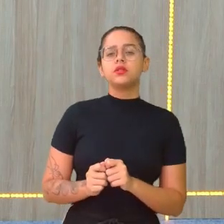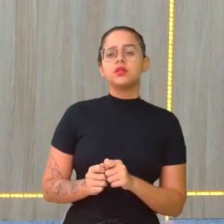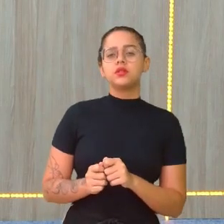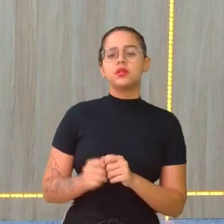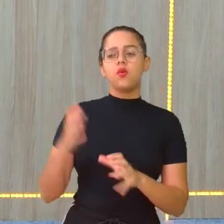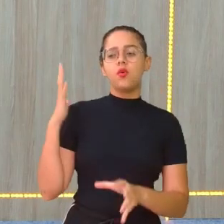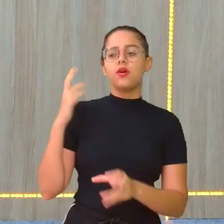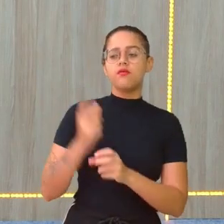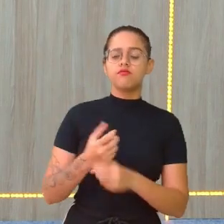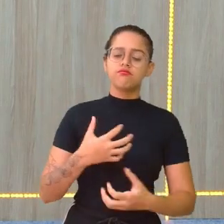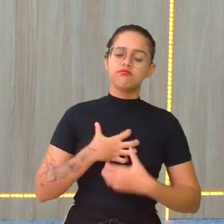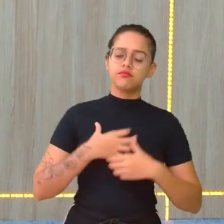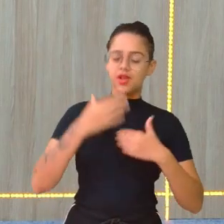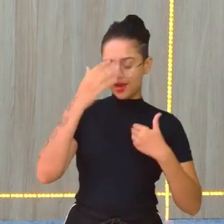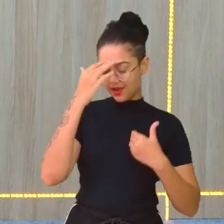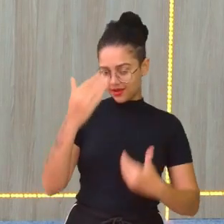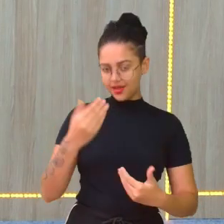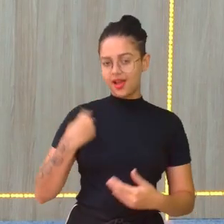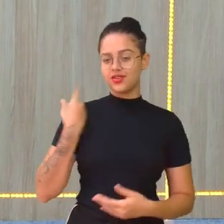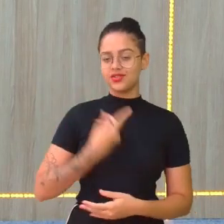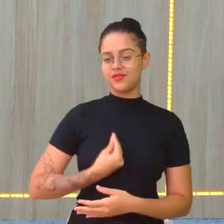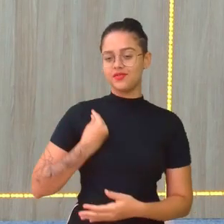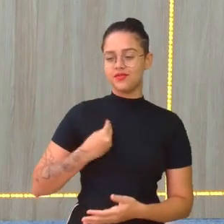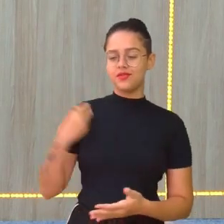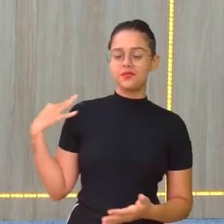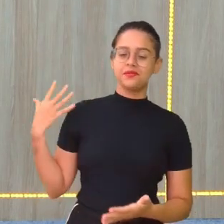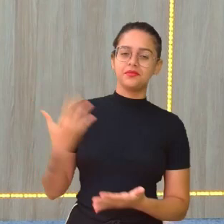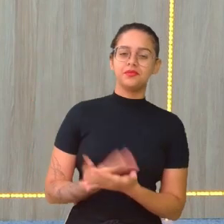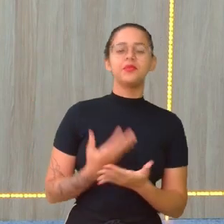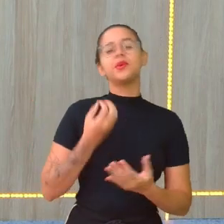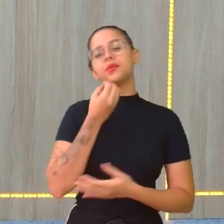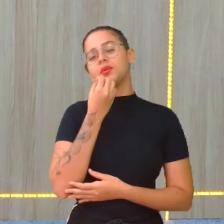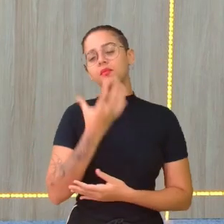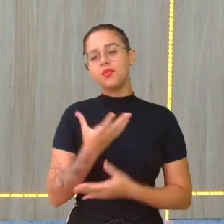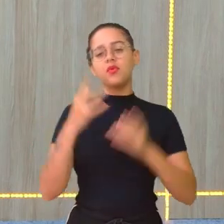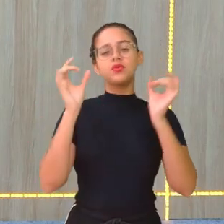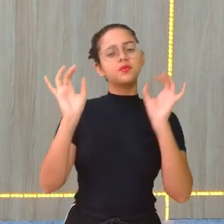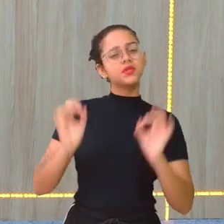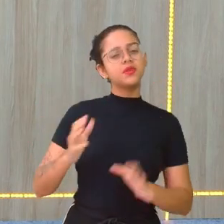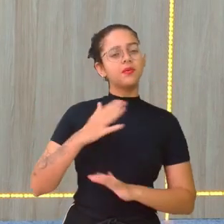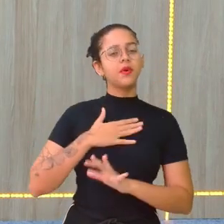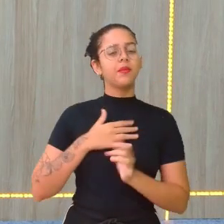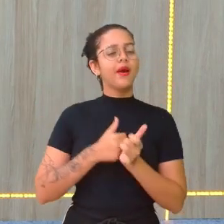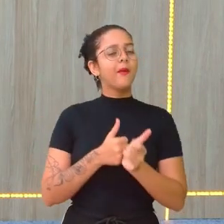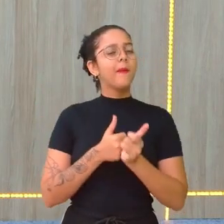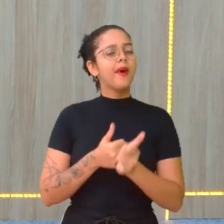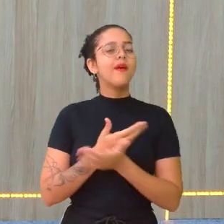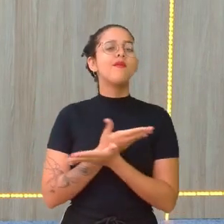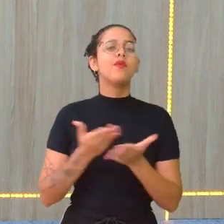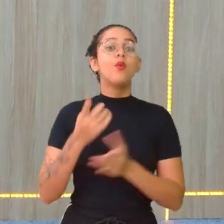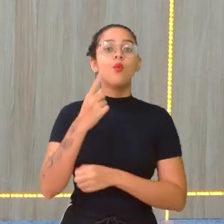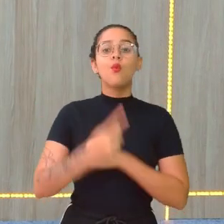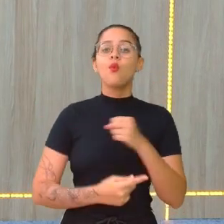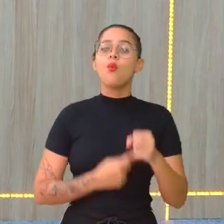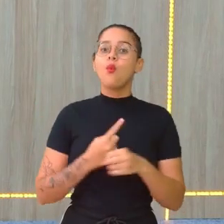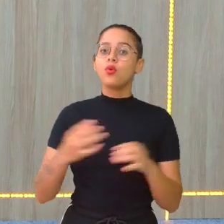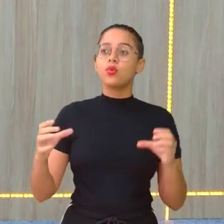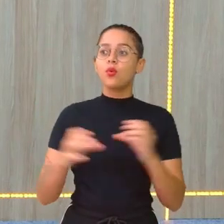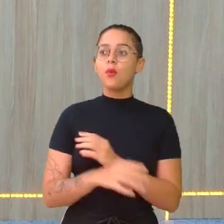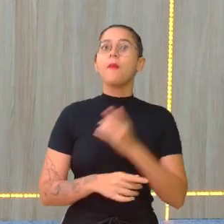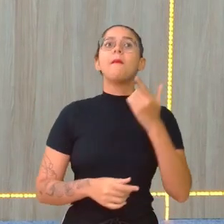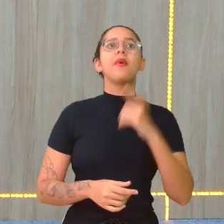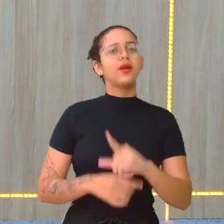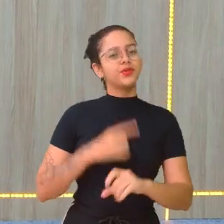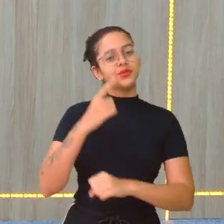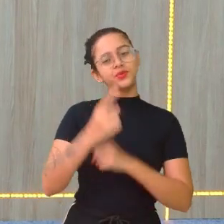muito agradecida por tudo que vivemos ao longo desse ano. Foi muito especial poder acompanhar vocês um ano inteiro, mais um